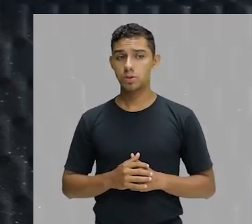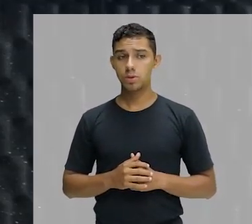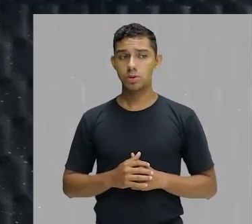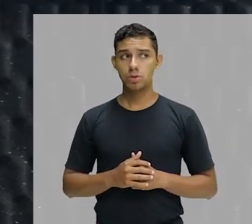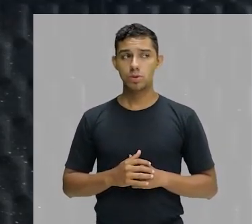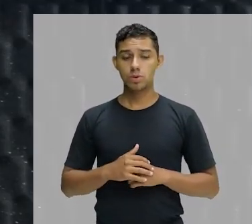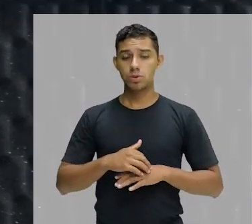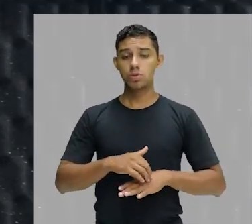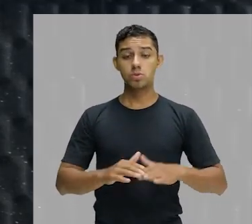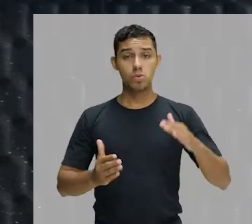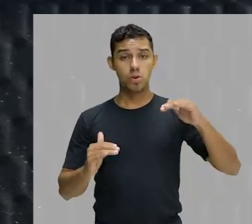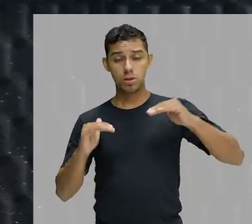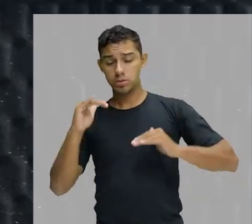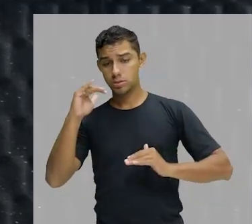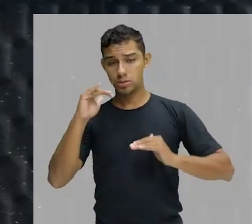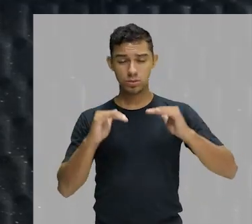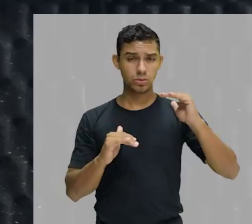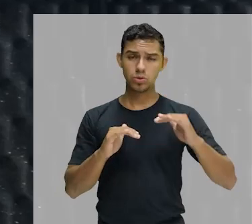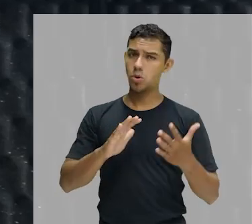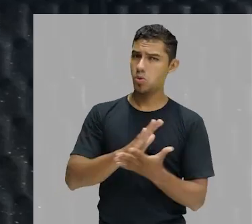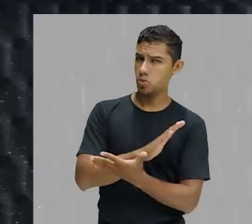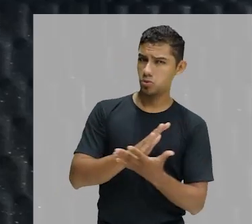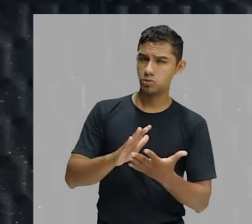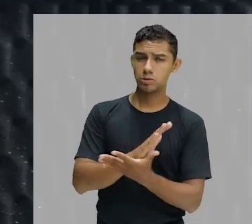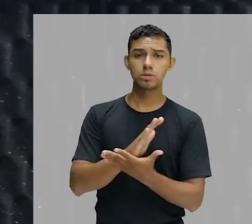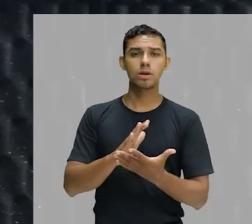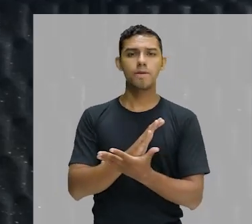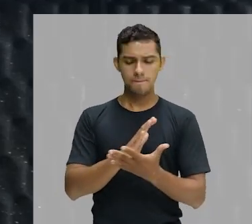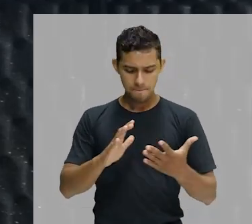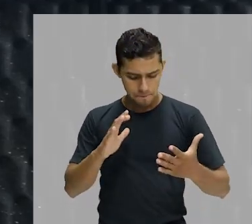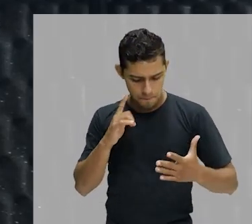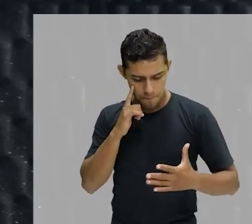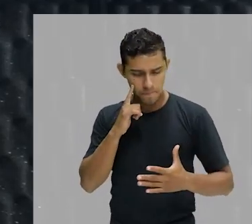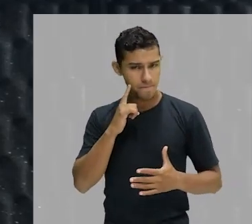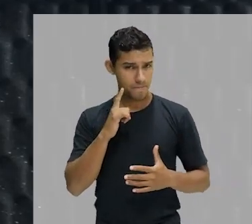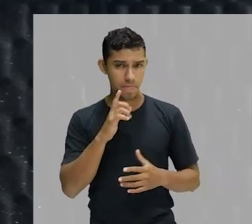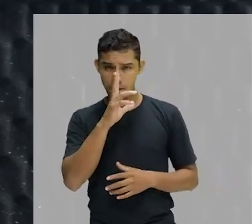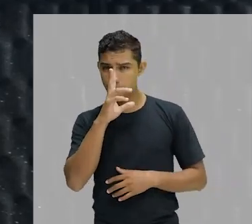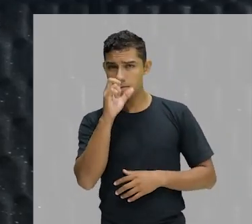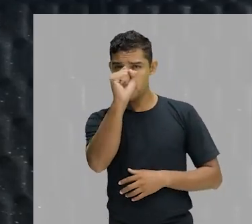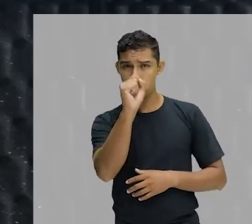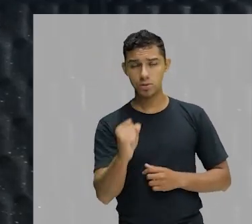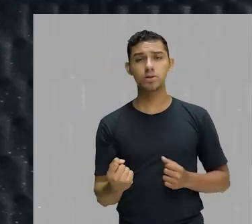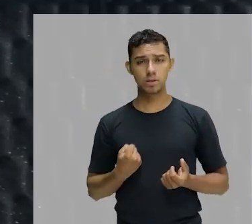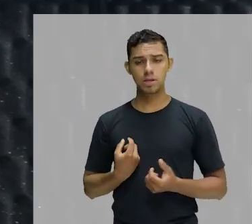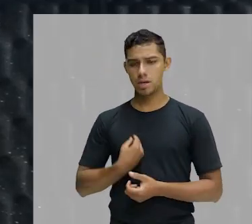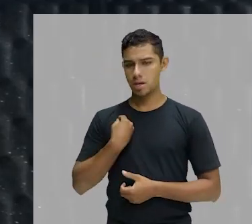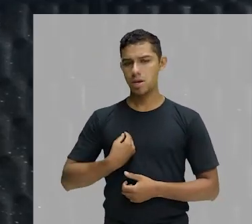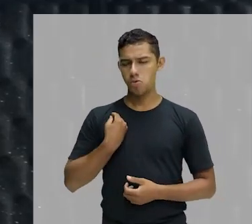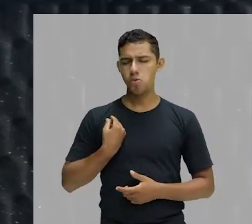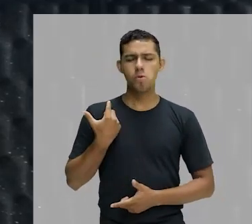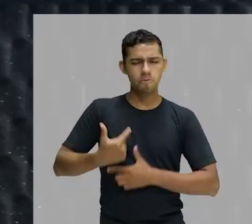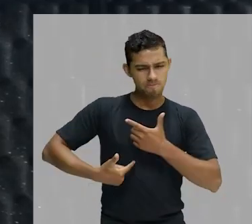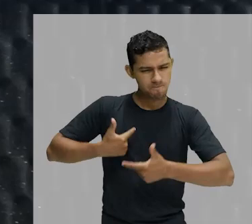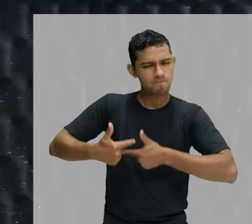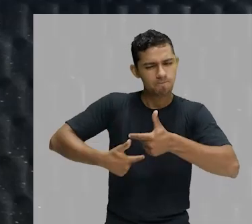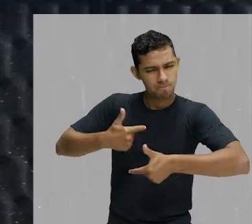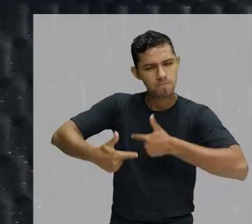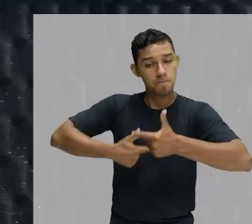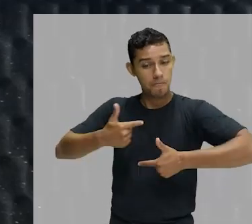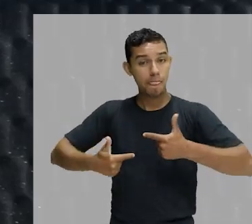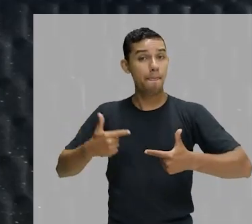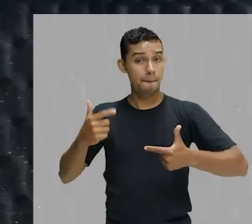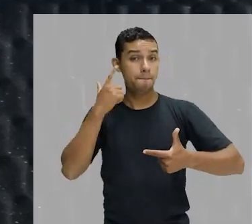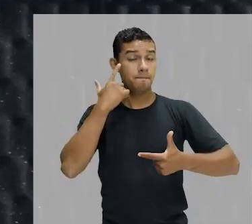equilíbrio, galera, eu já falei de algumas capacidades físicas para vocês, falei da força e da resistência. O equilíbrio é uma capacidade física